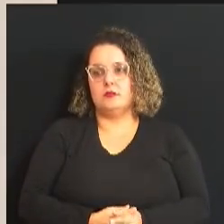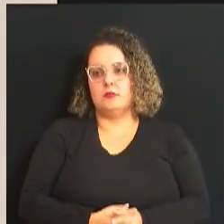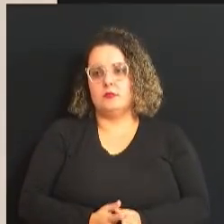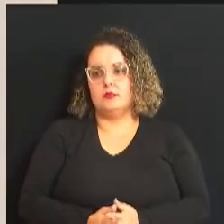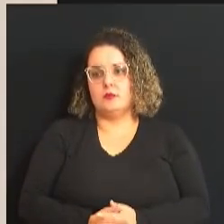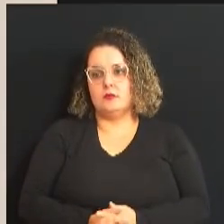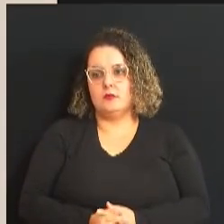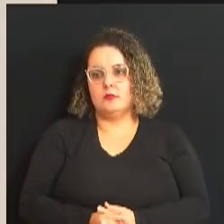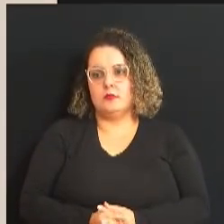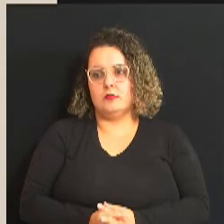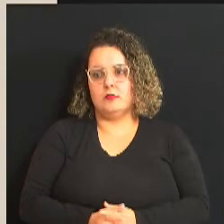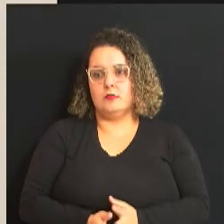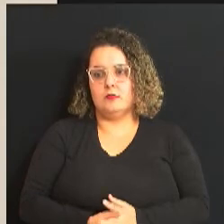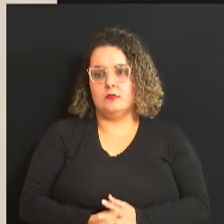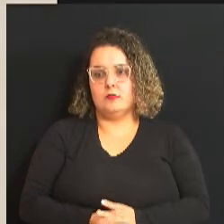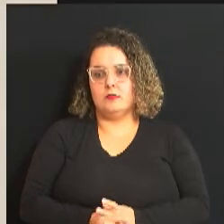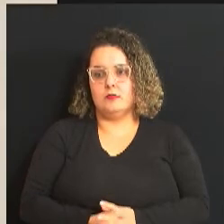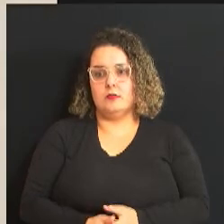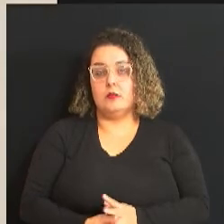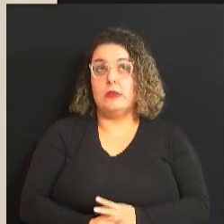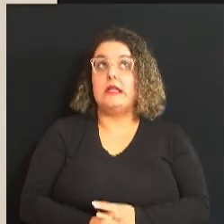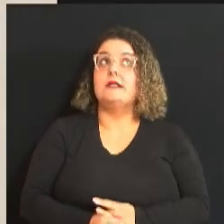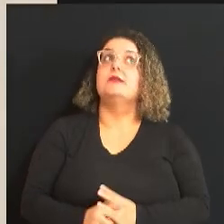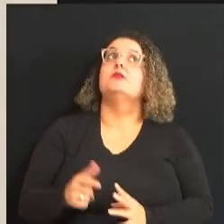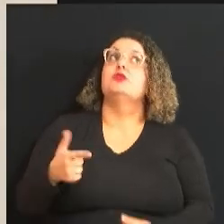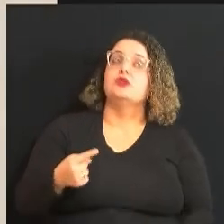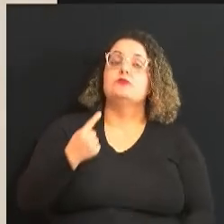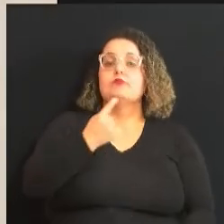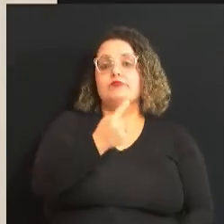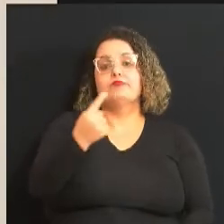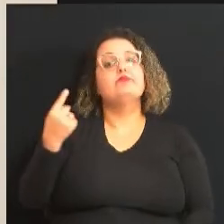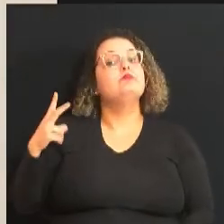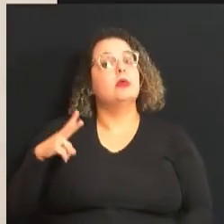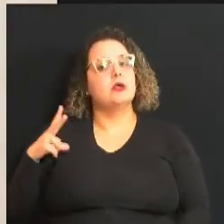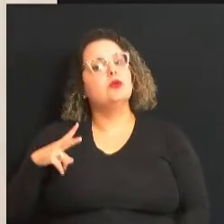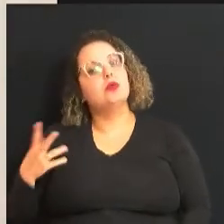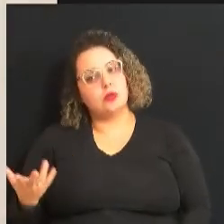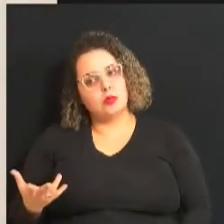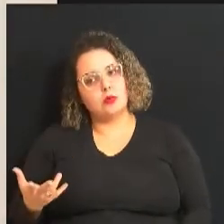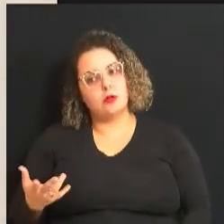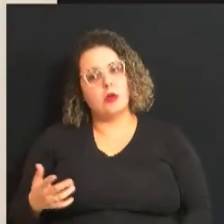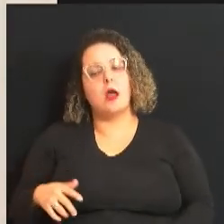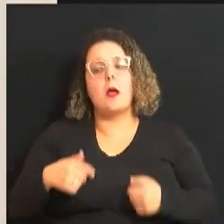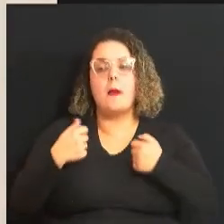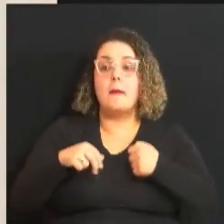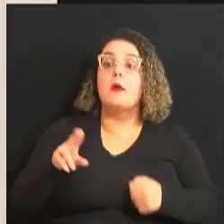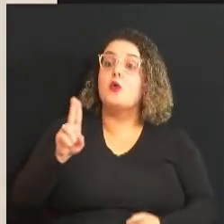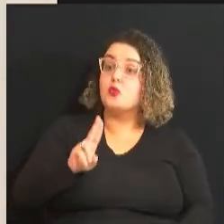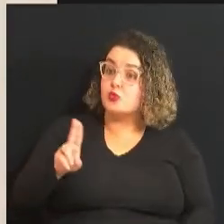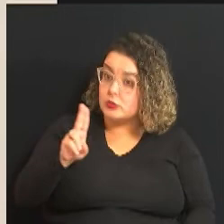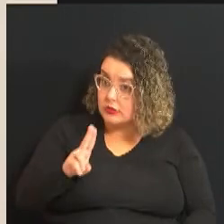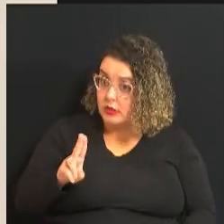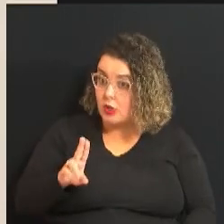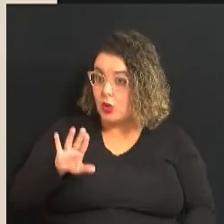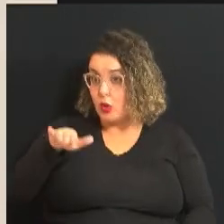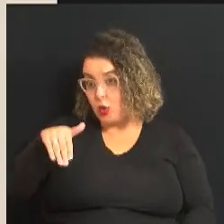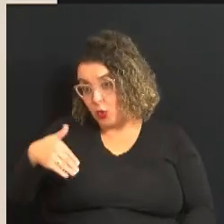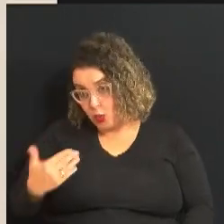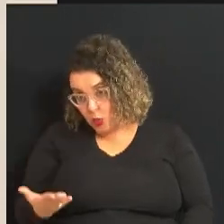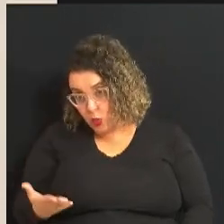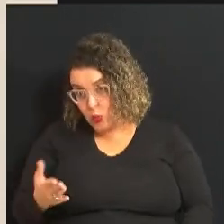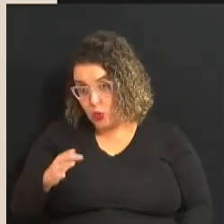Mais uma vez, a gente precisa individualizar. É necessário usar até quando a mulher tenha o